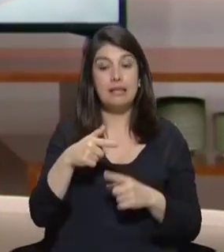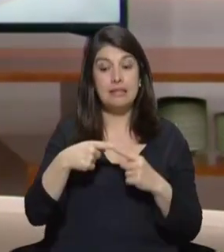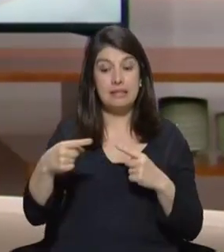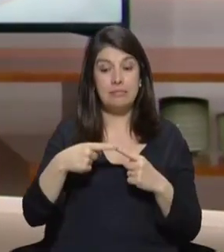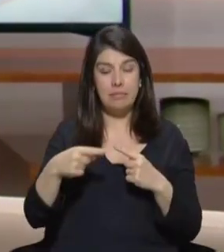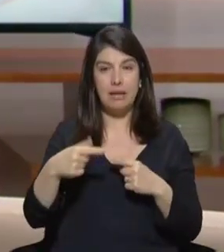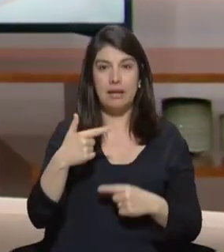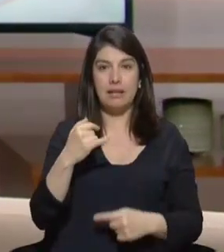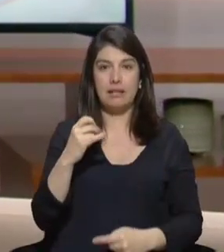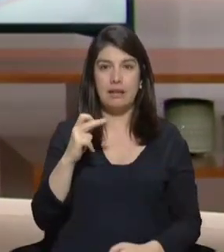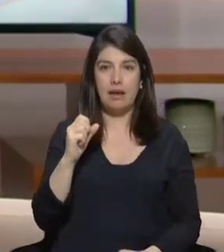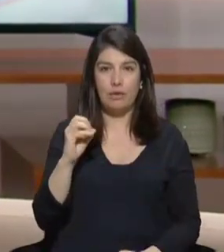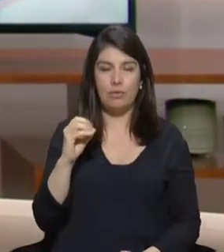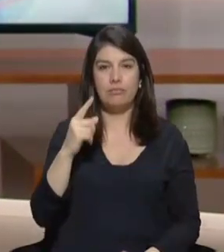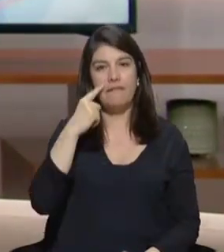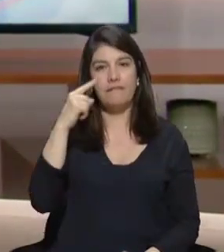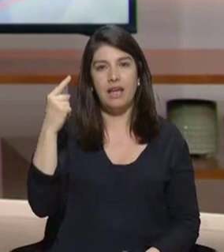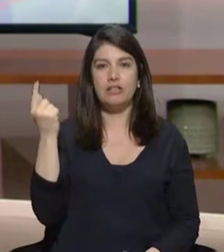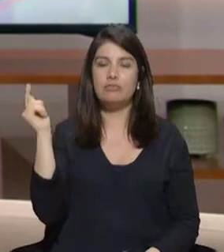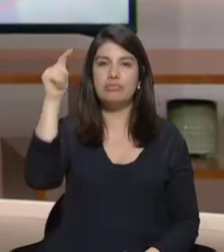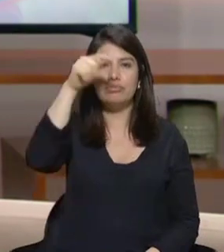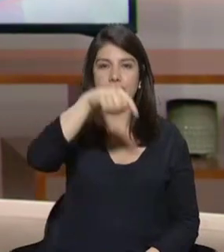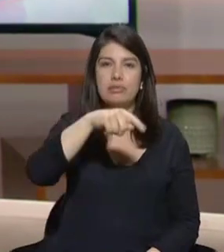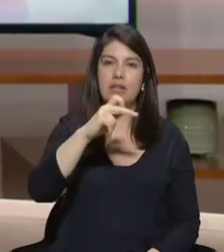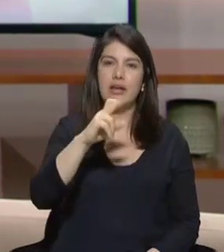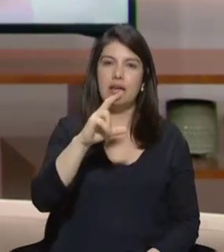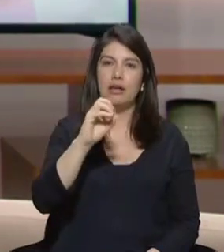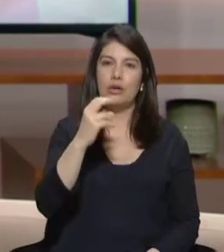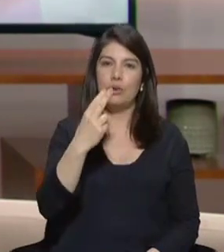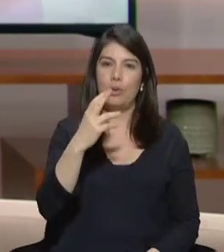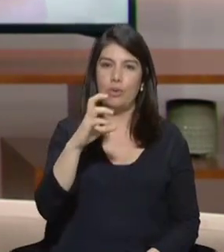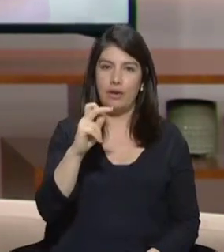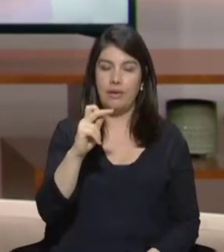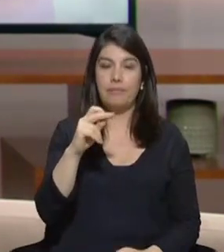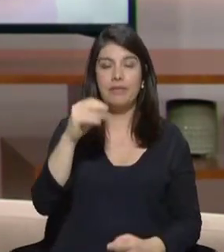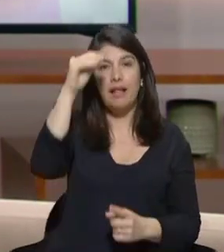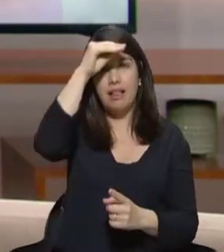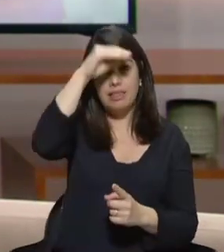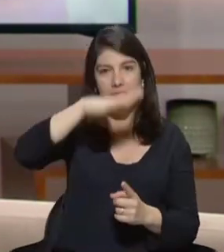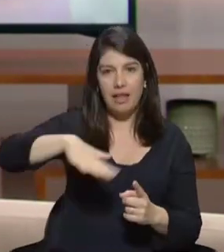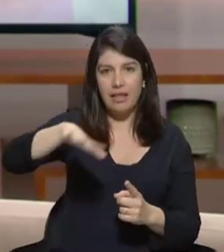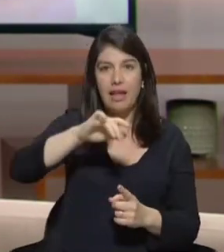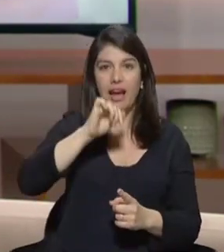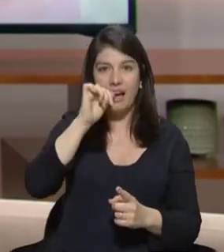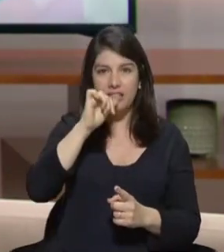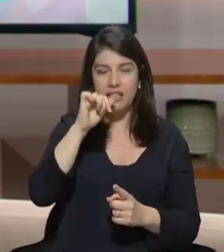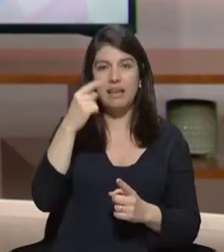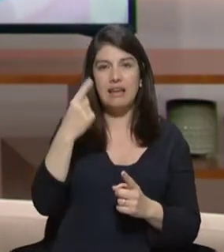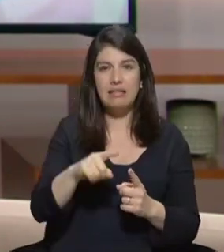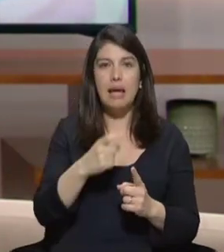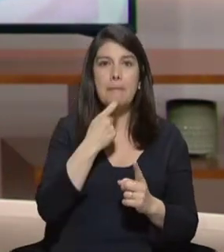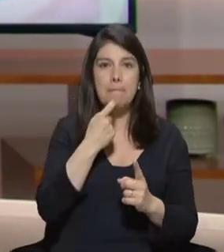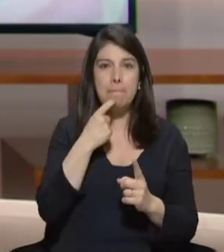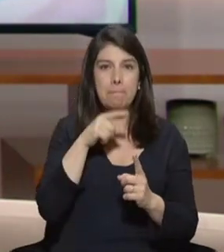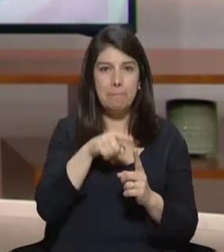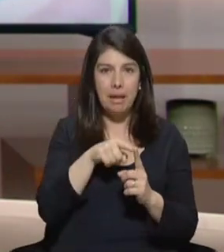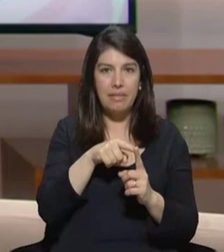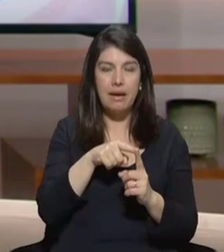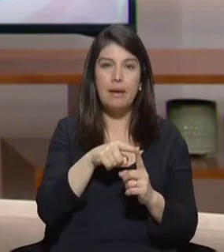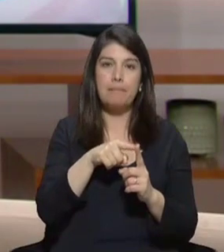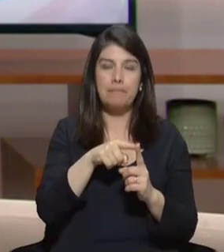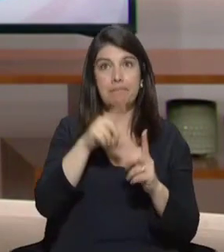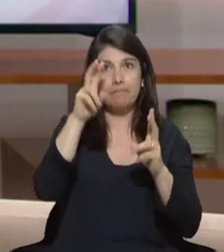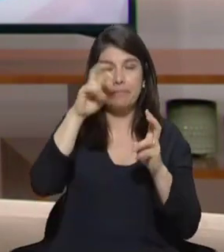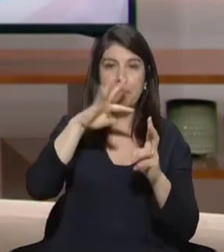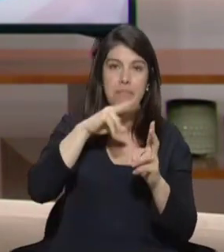o Tiago Góis Ferreira viajou até Arouca, onde na aldeia da Castanheira existem pedras que são mães e pedras que são